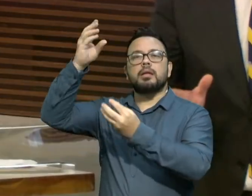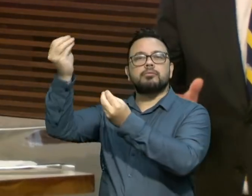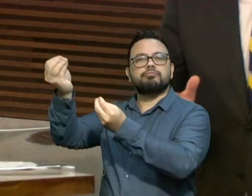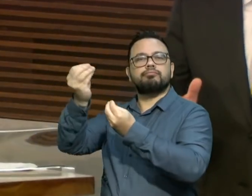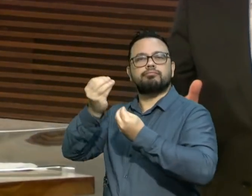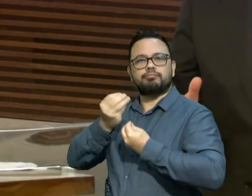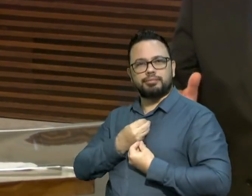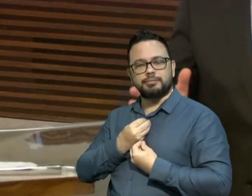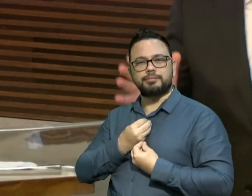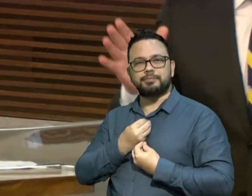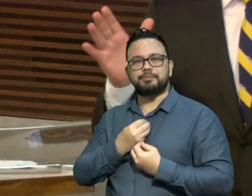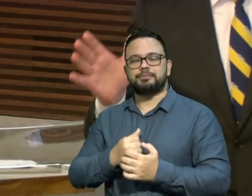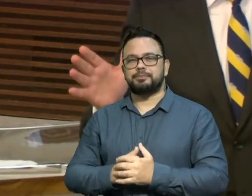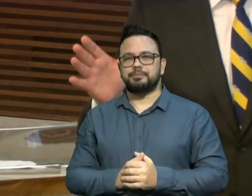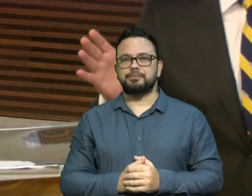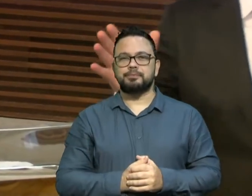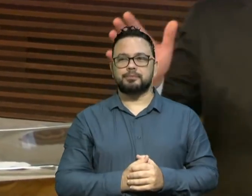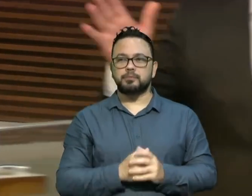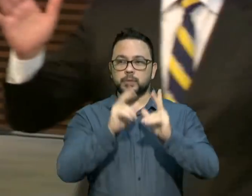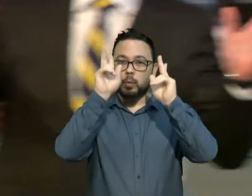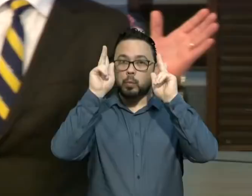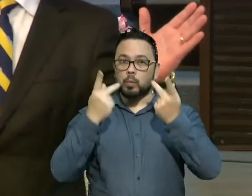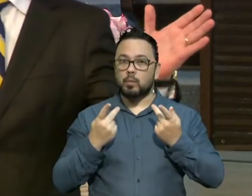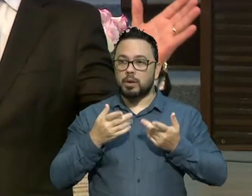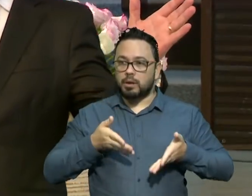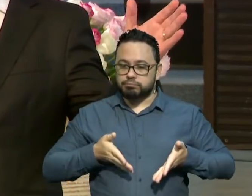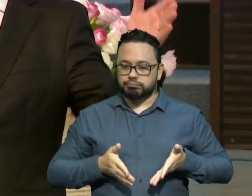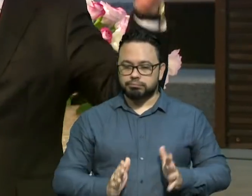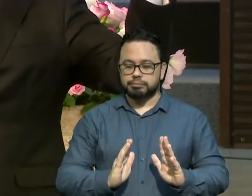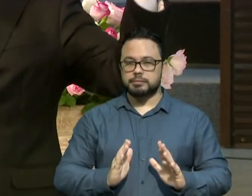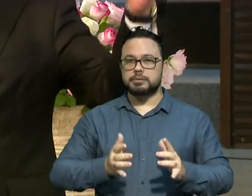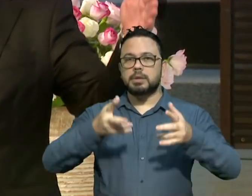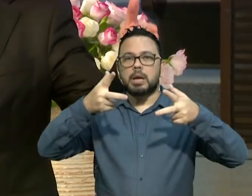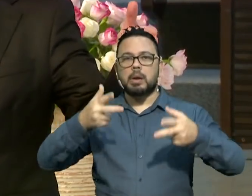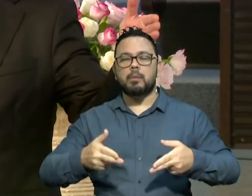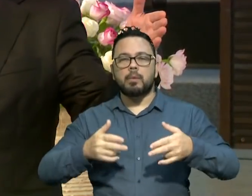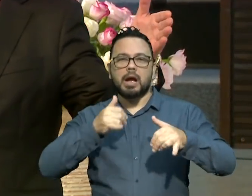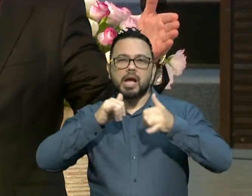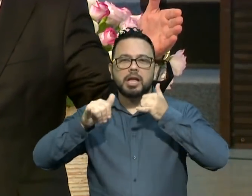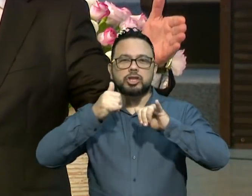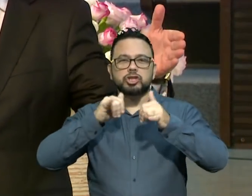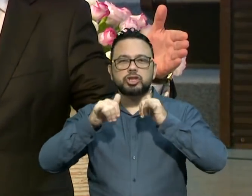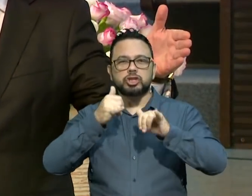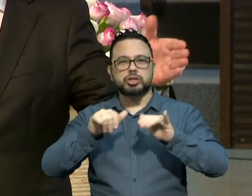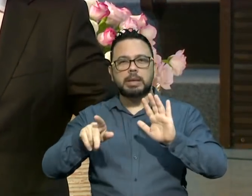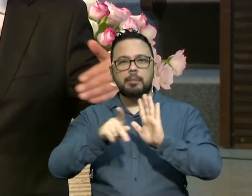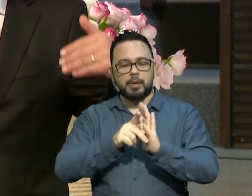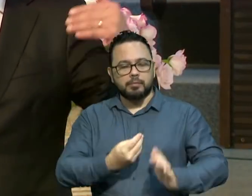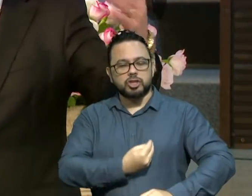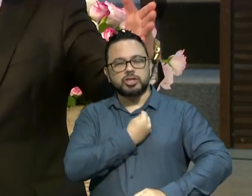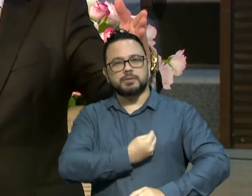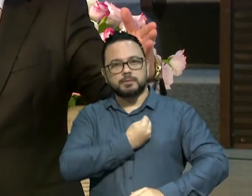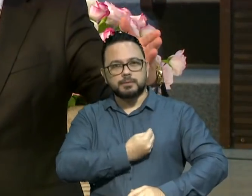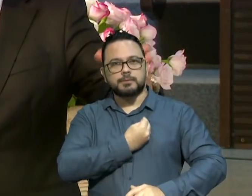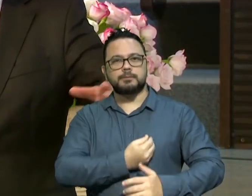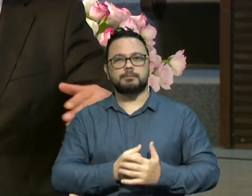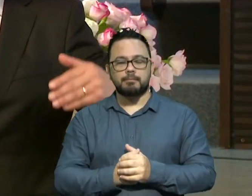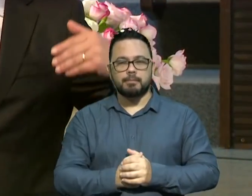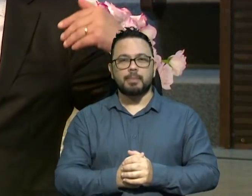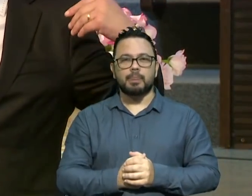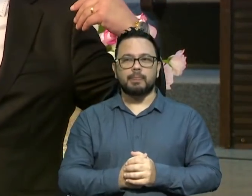correto ao falar o ser humano Ele nasce como se fosse uma grande bateria com uma carga de energia Vital por ele